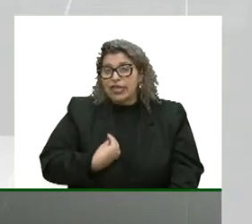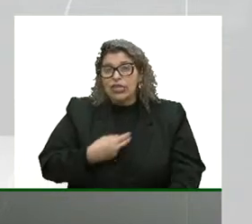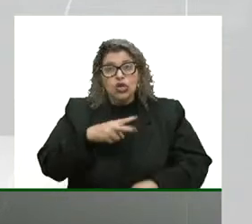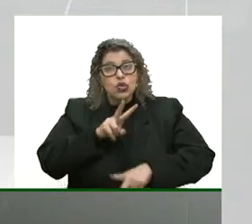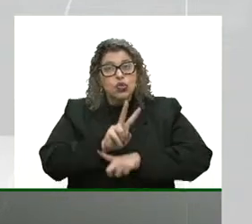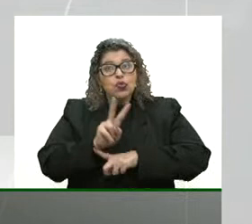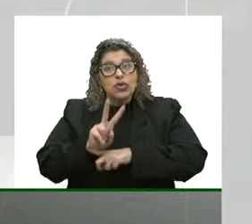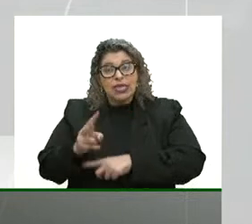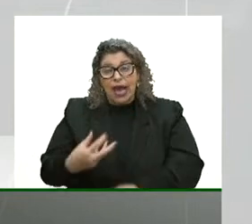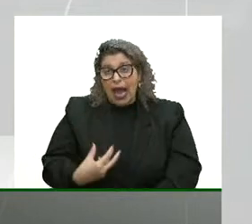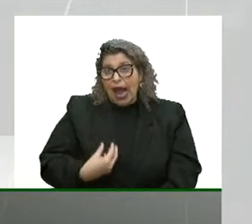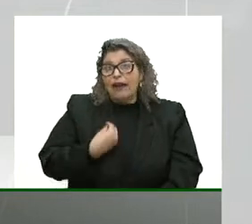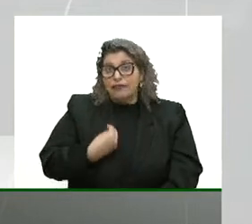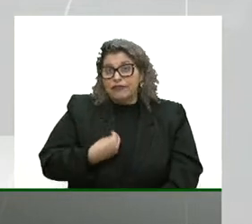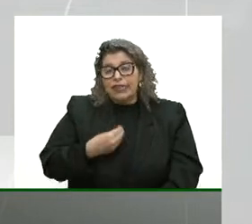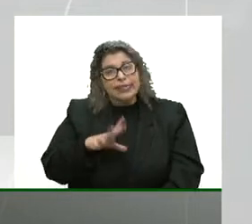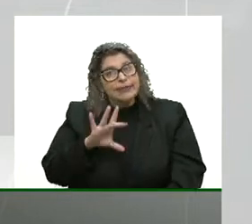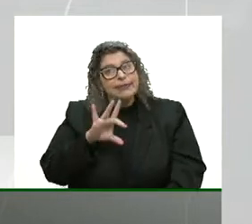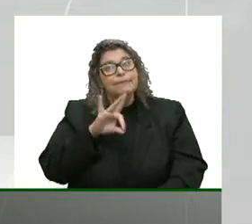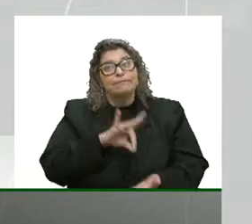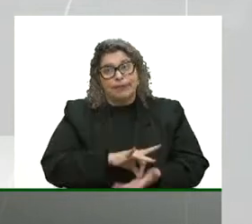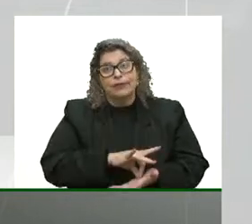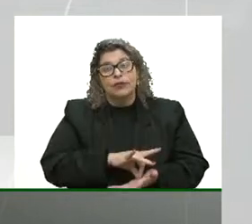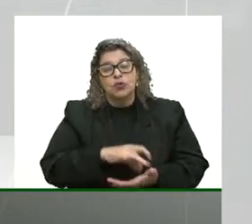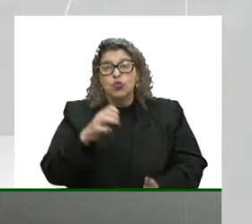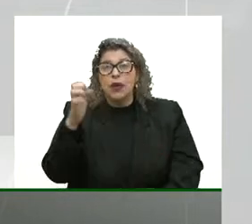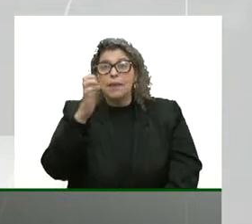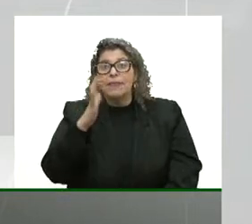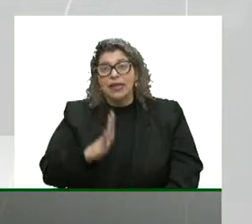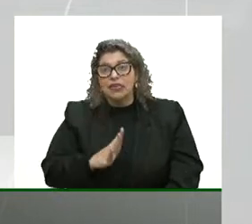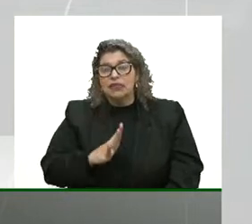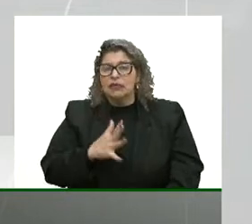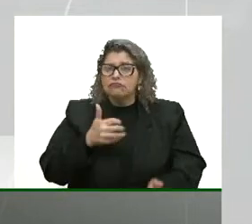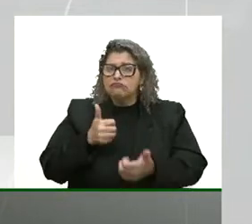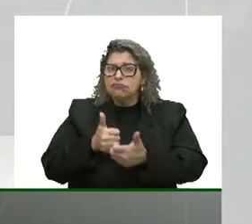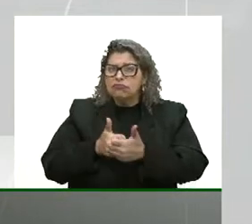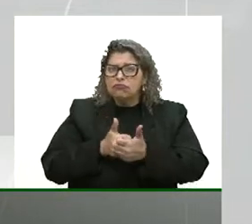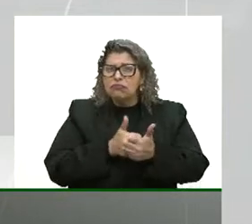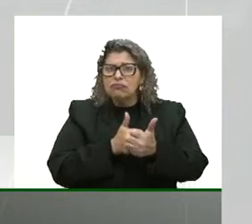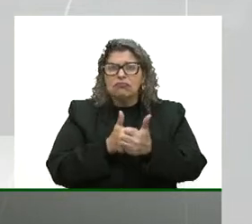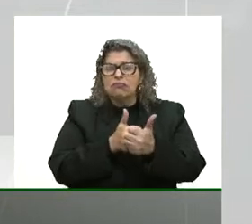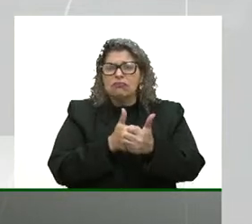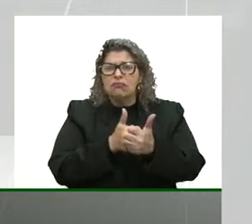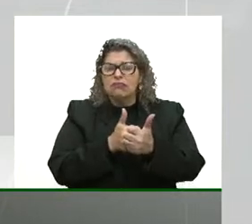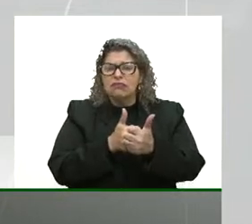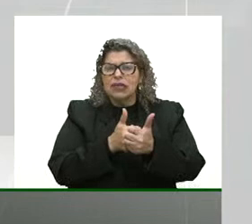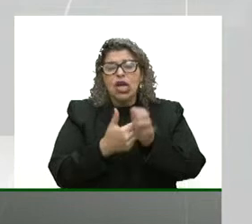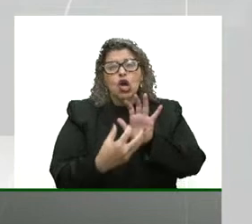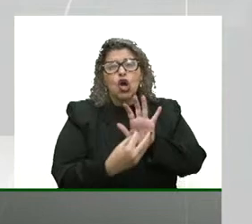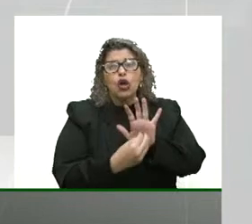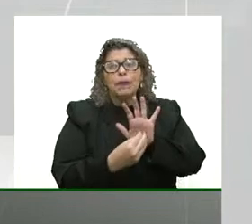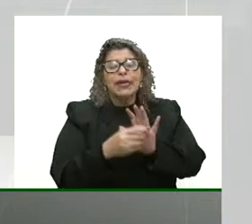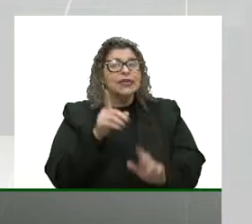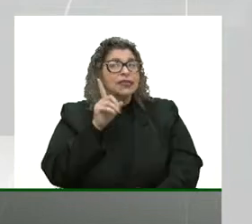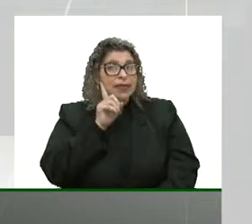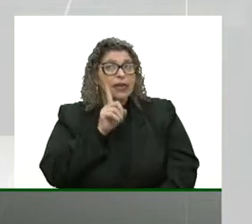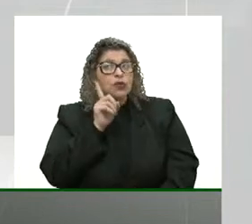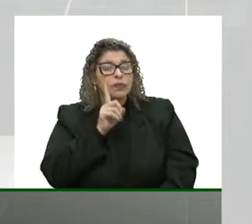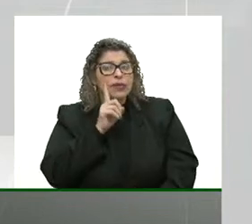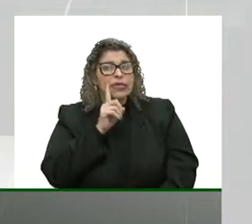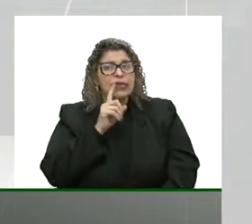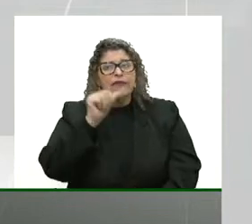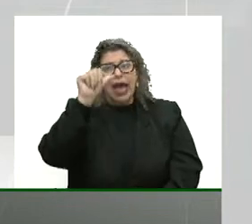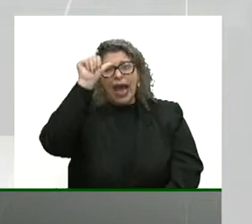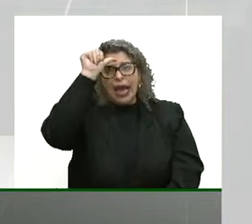da vida deram mais certo. Brasil, seguindo a linha dos Estados Unidos, talvez a